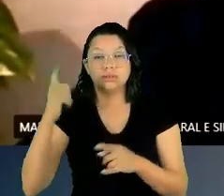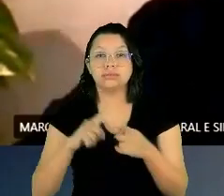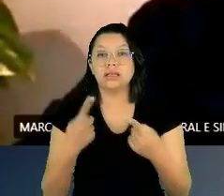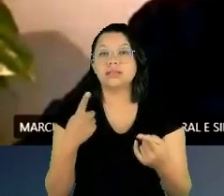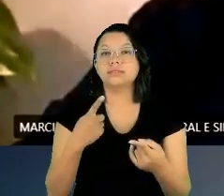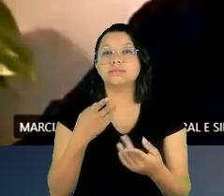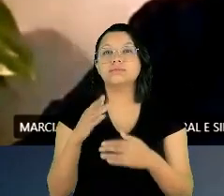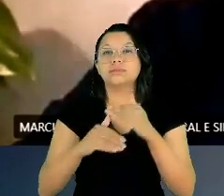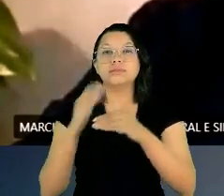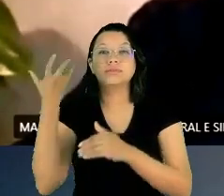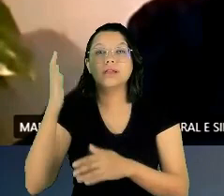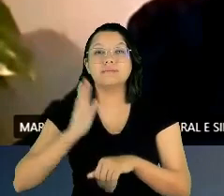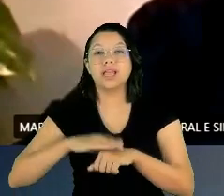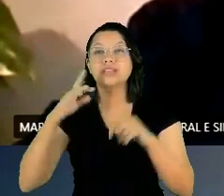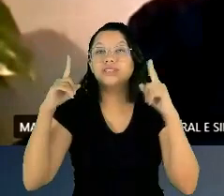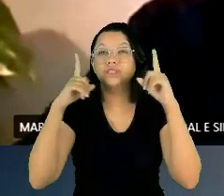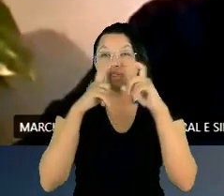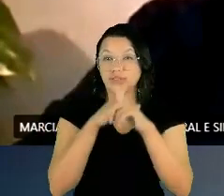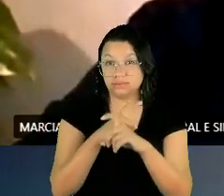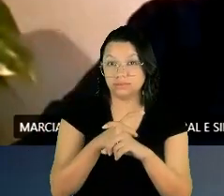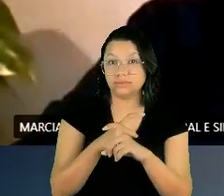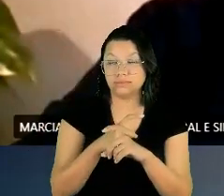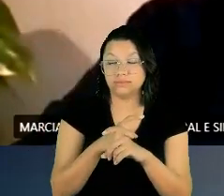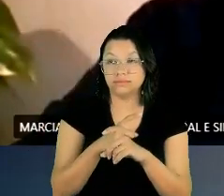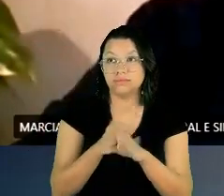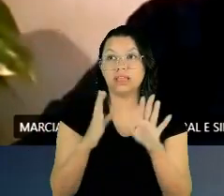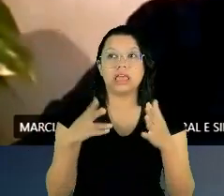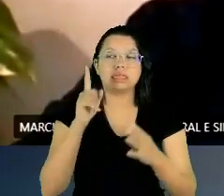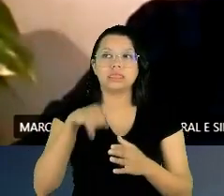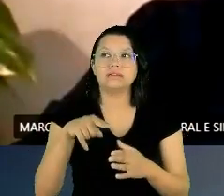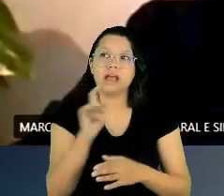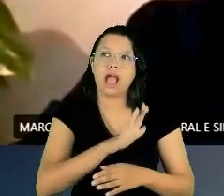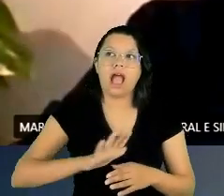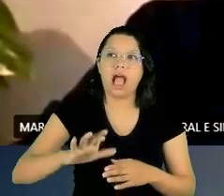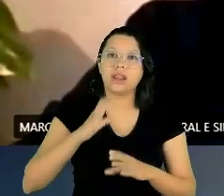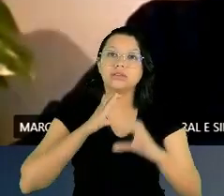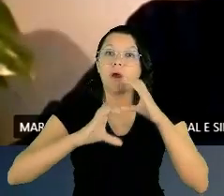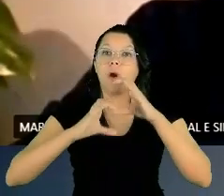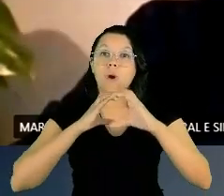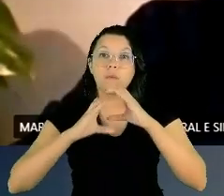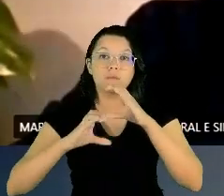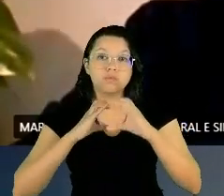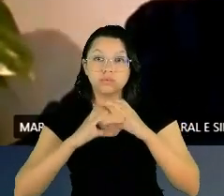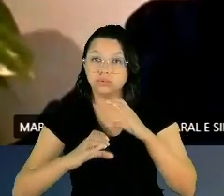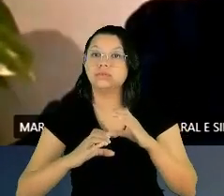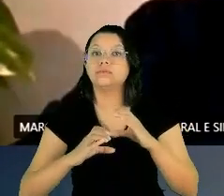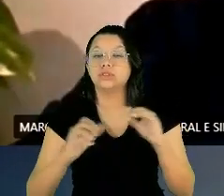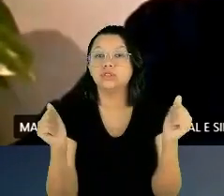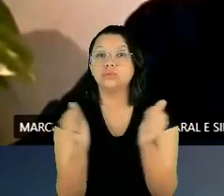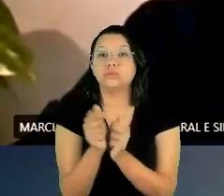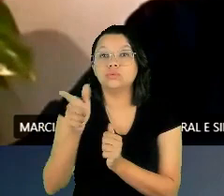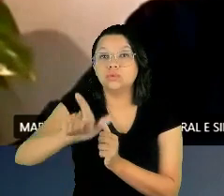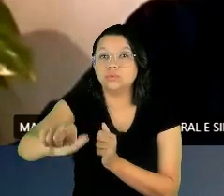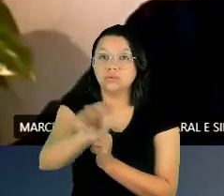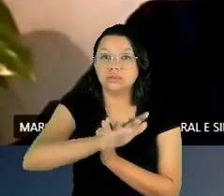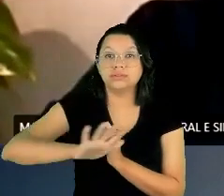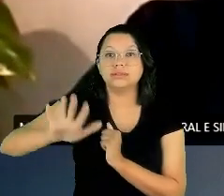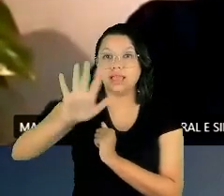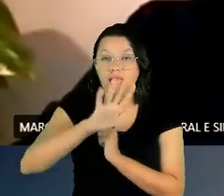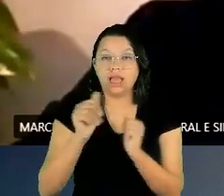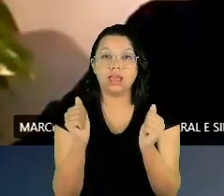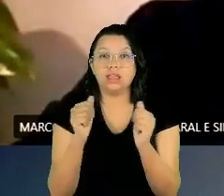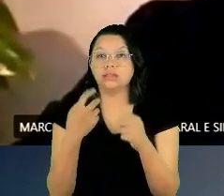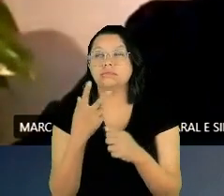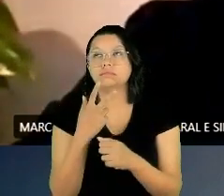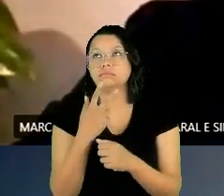processos decisórios, mas processos decisórios mais complexos. Então, são áreas que se comunicam, que se conversam, junto